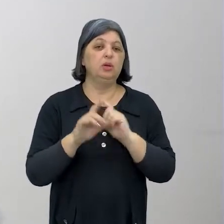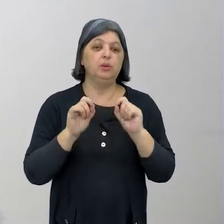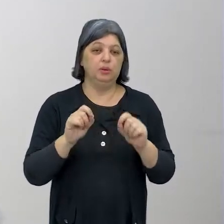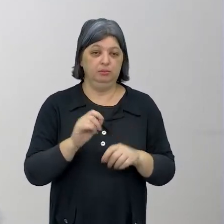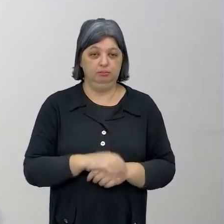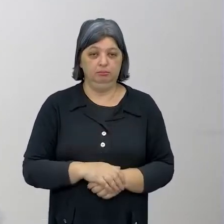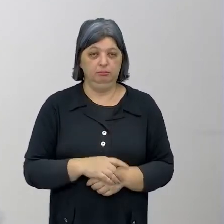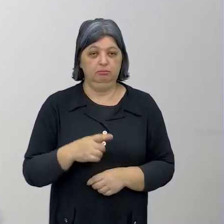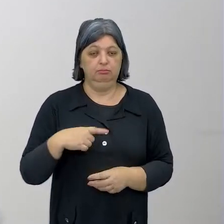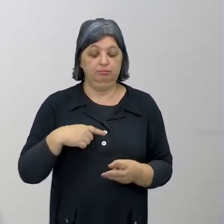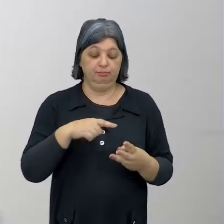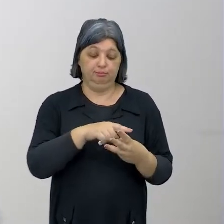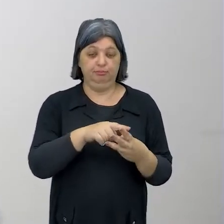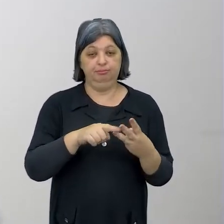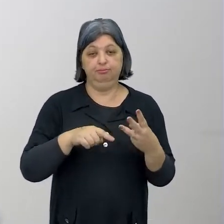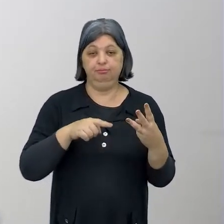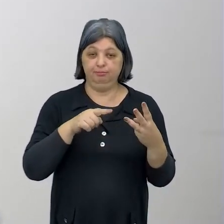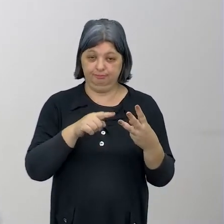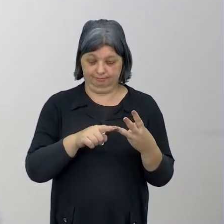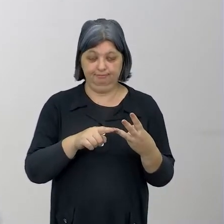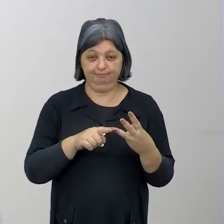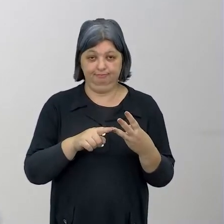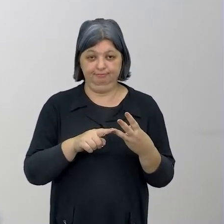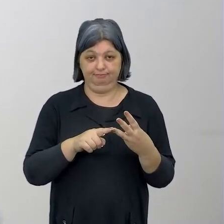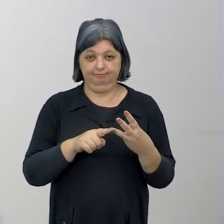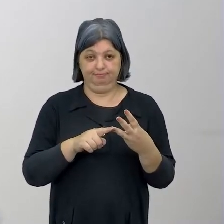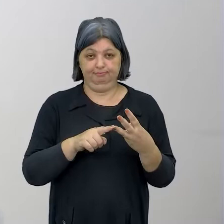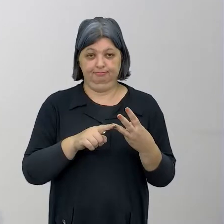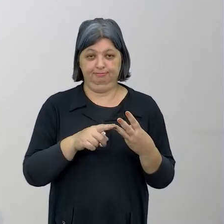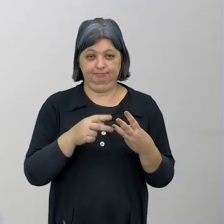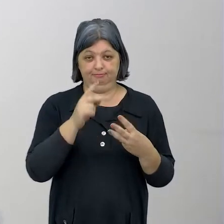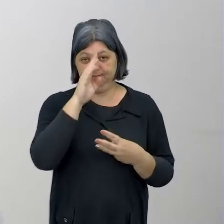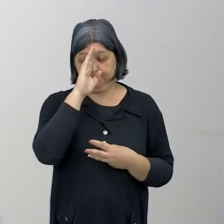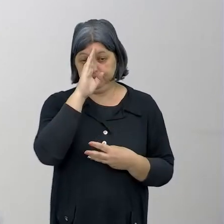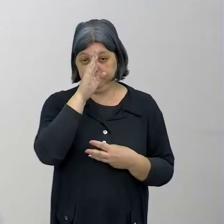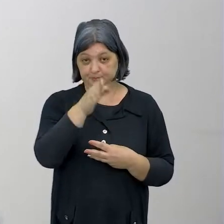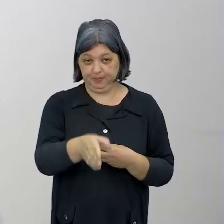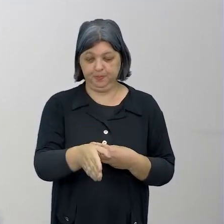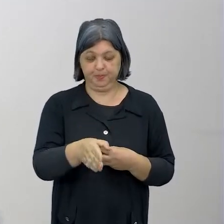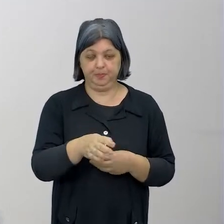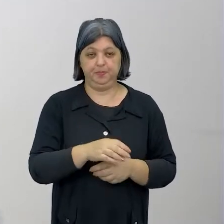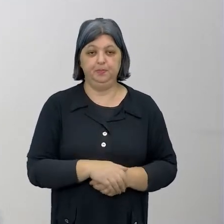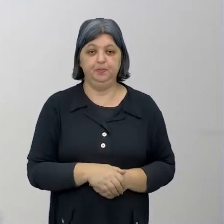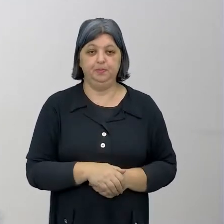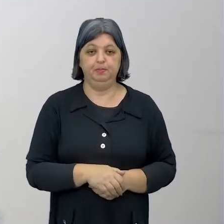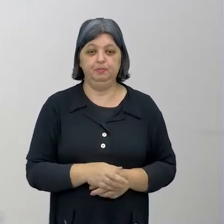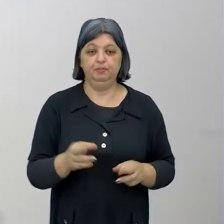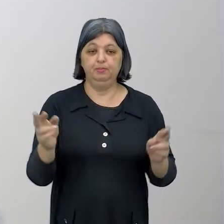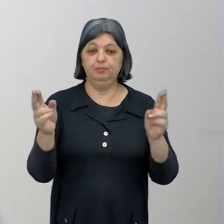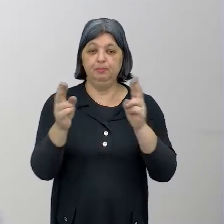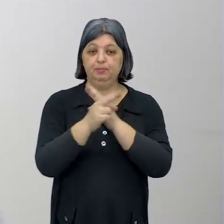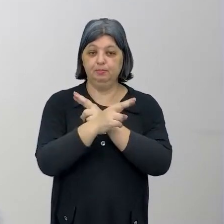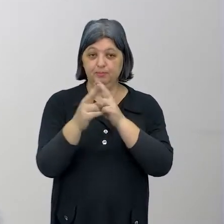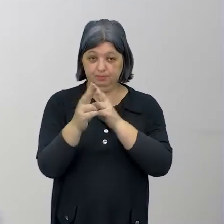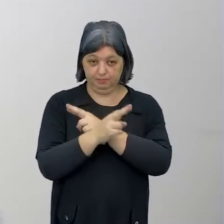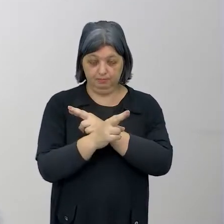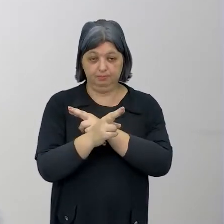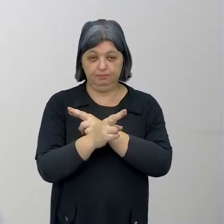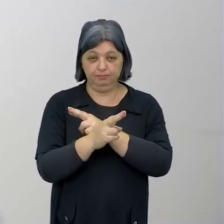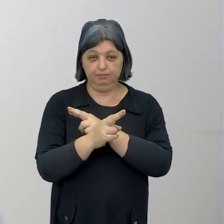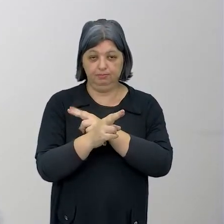3 grandes temões que são fundamentais à relação entre